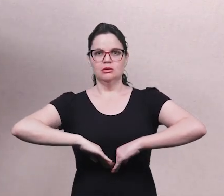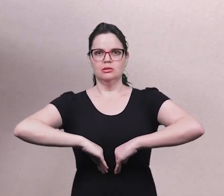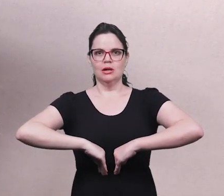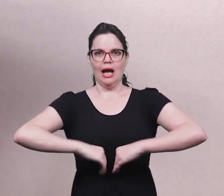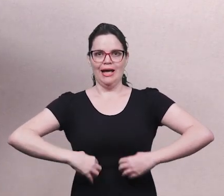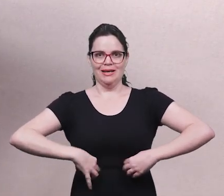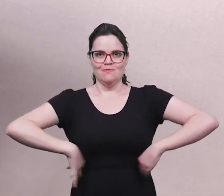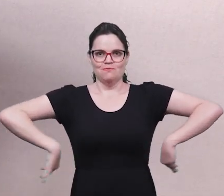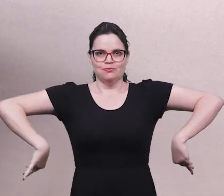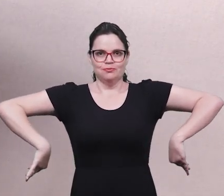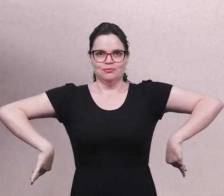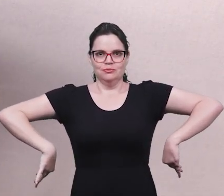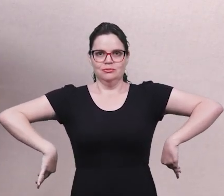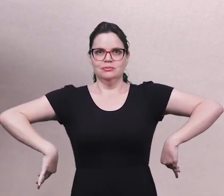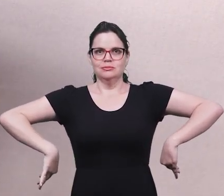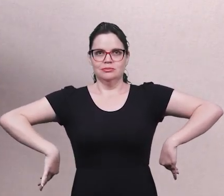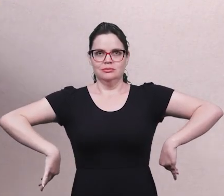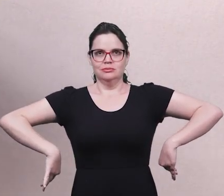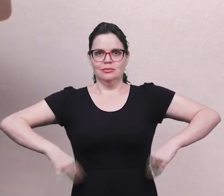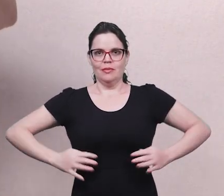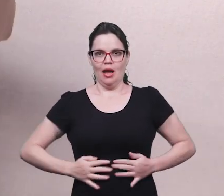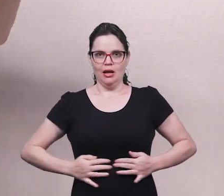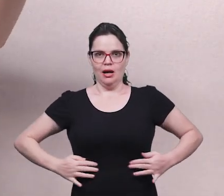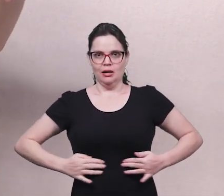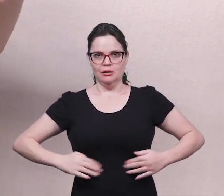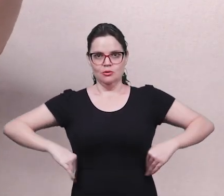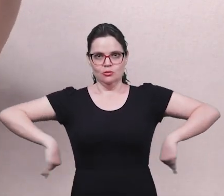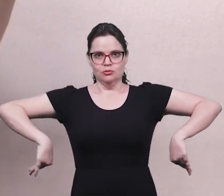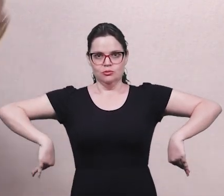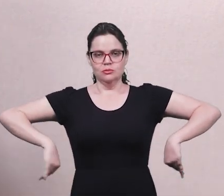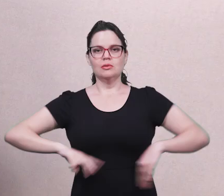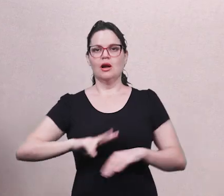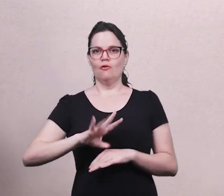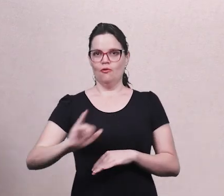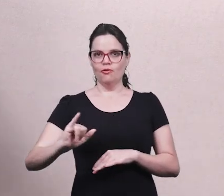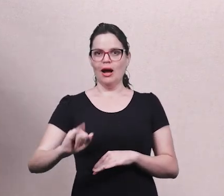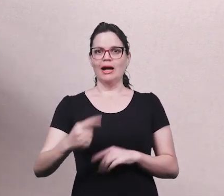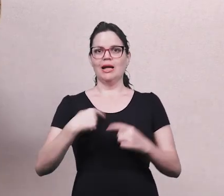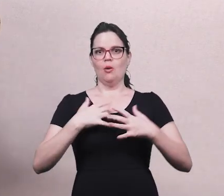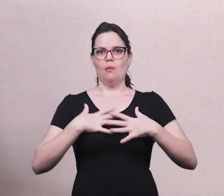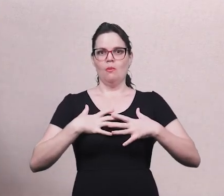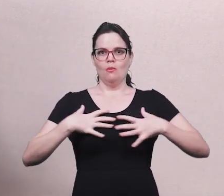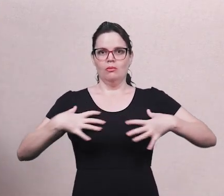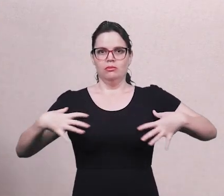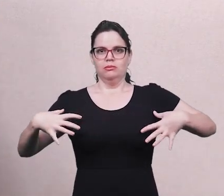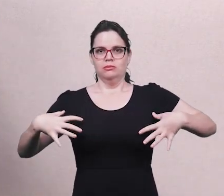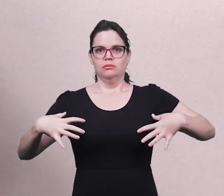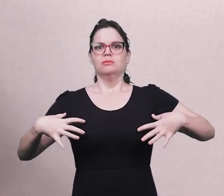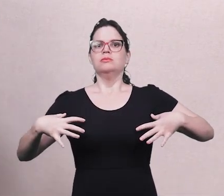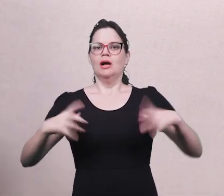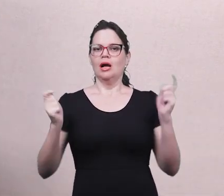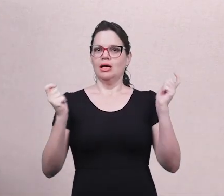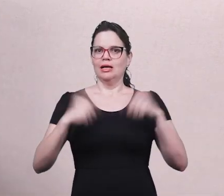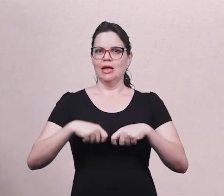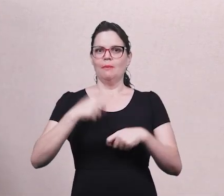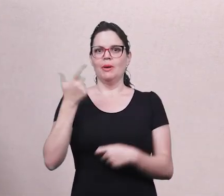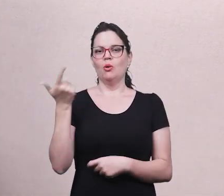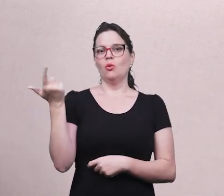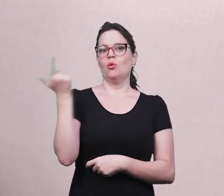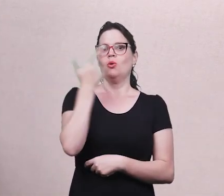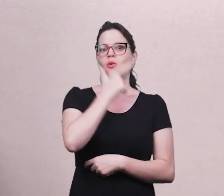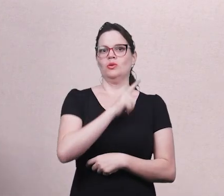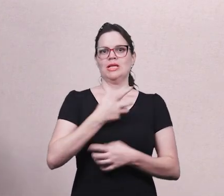faz assim, ao contrário. Então, isso aumenta a minha capacidade, a expansão do pulmão, a minha capacidade